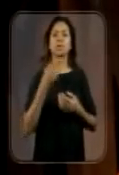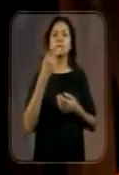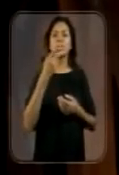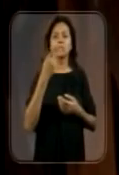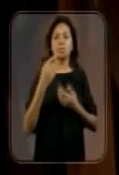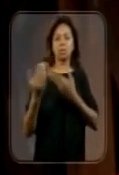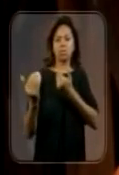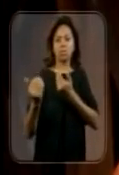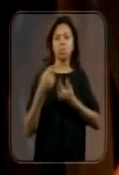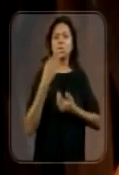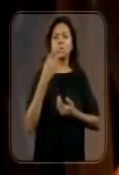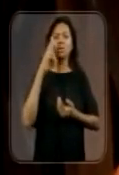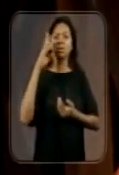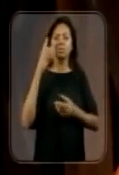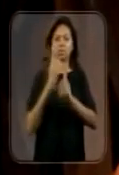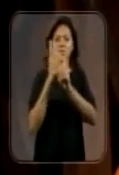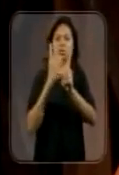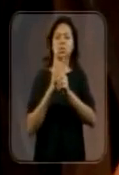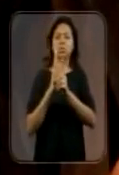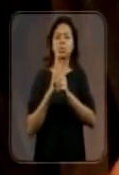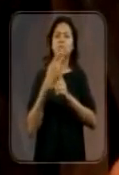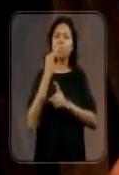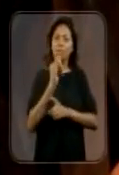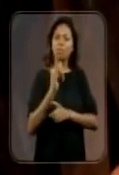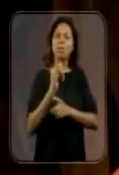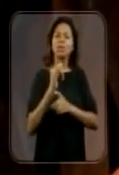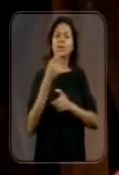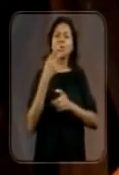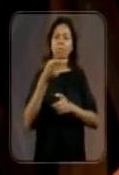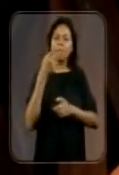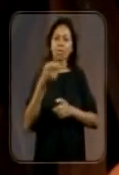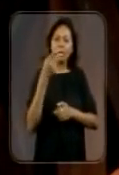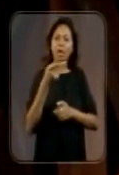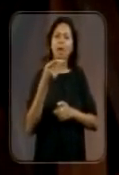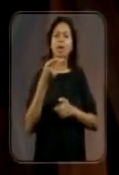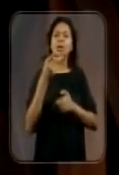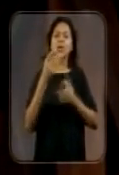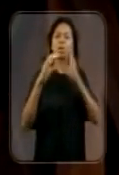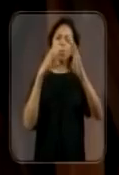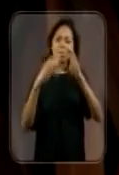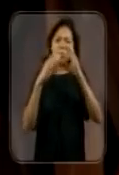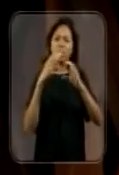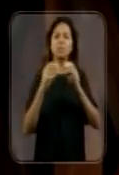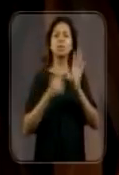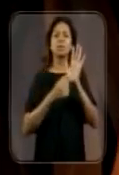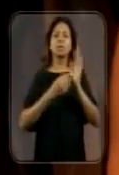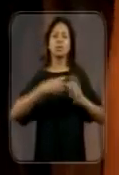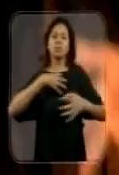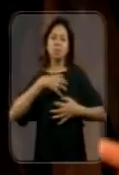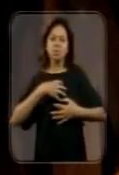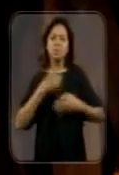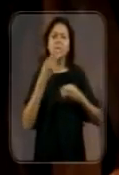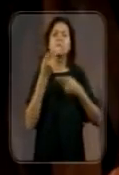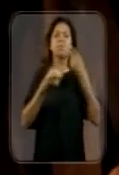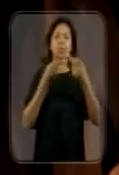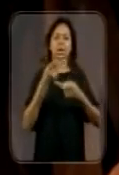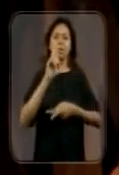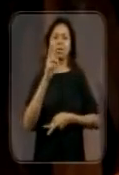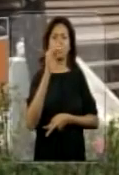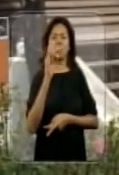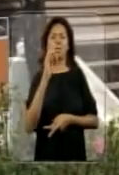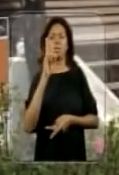que descobriram, assim, procurarem ajuda, não deixar de conversar, você tem que ser uma pessoa comunicativa, expressar seus